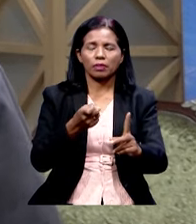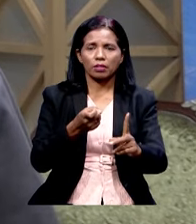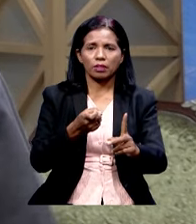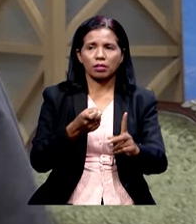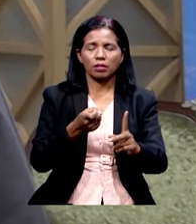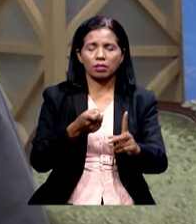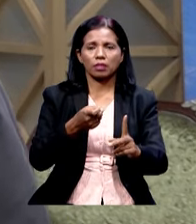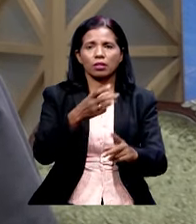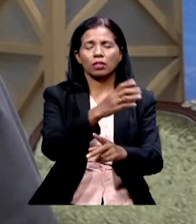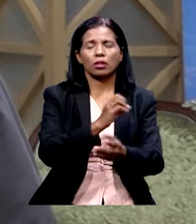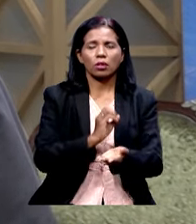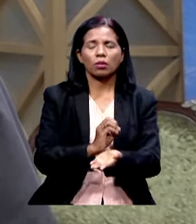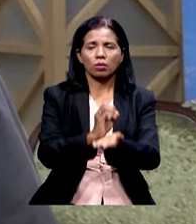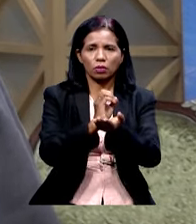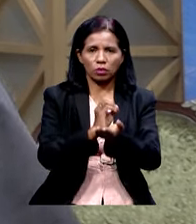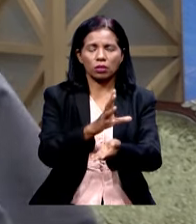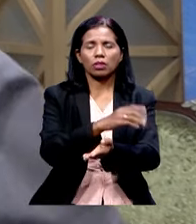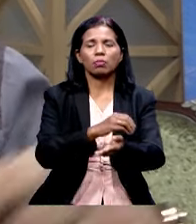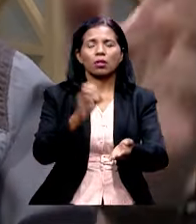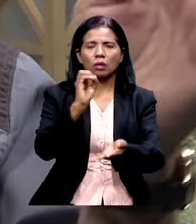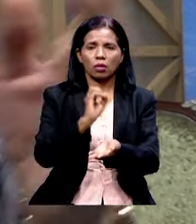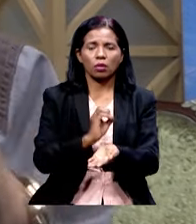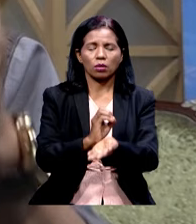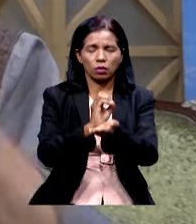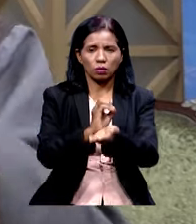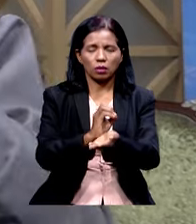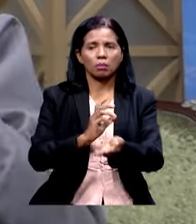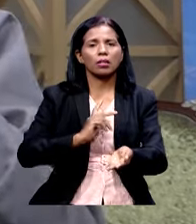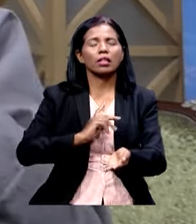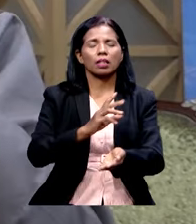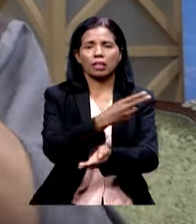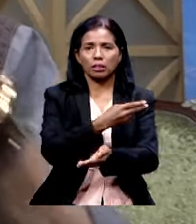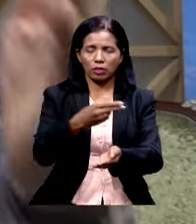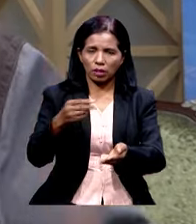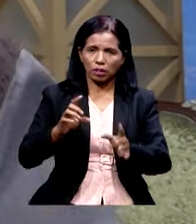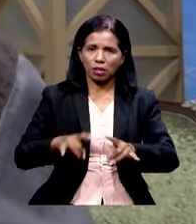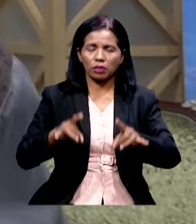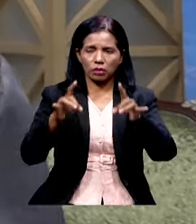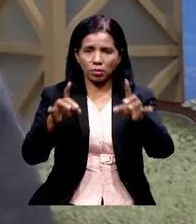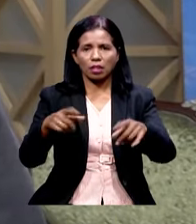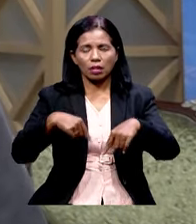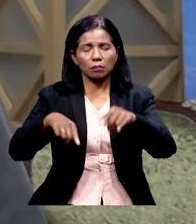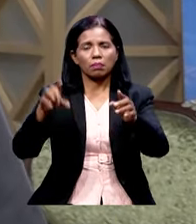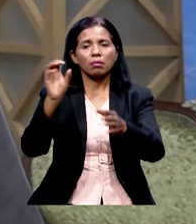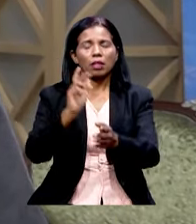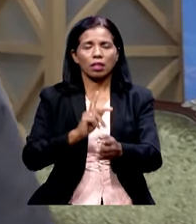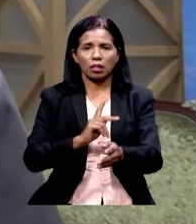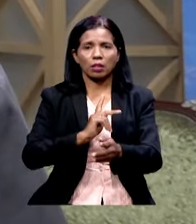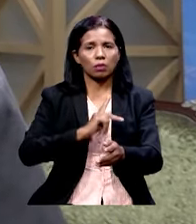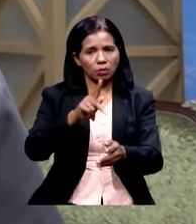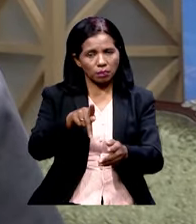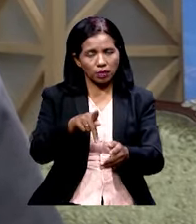Darwin, o curso de Darwin, Darwin mais o curso depois ele vai ocupar um cabana ver, mas né, se ele tem que ir